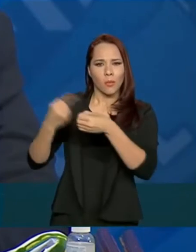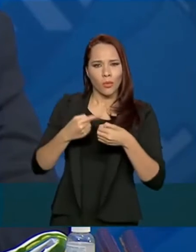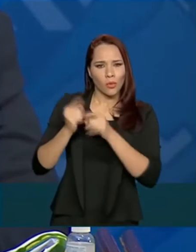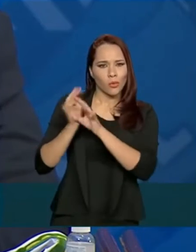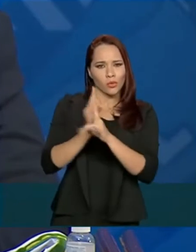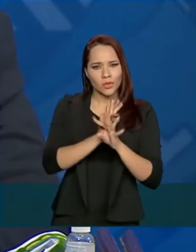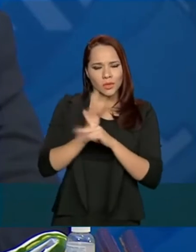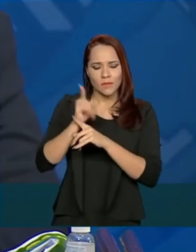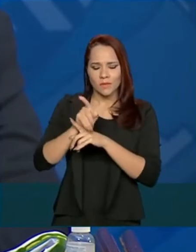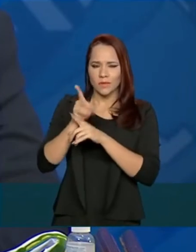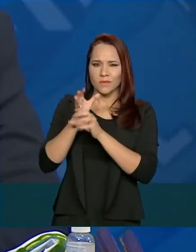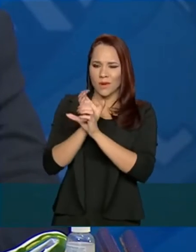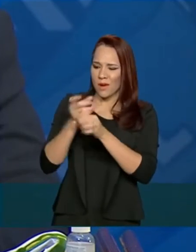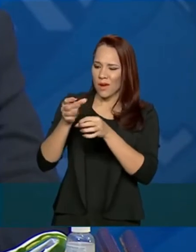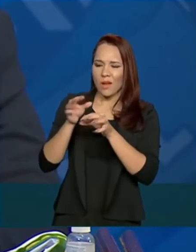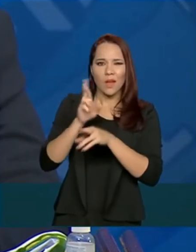macro-região, de todos os dados